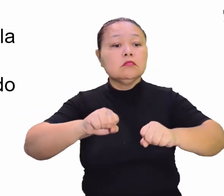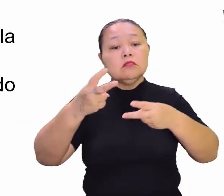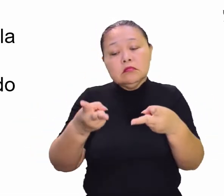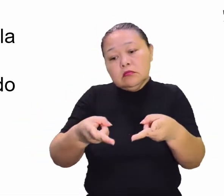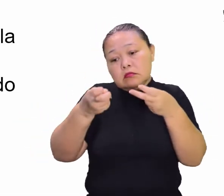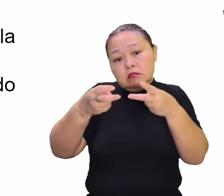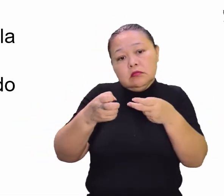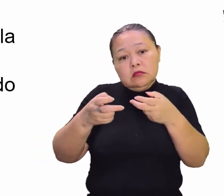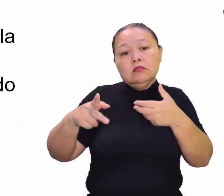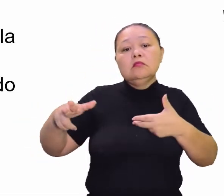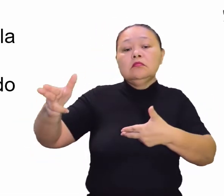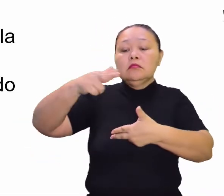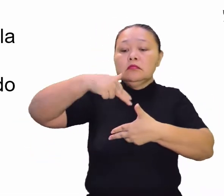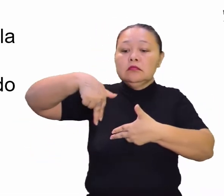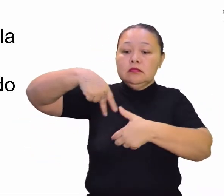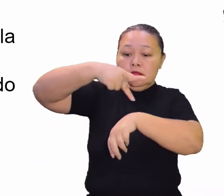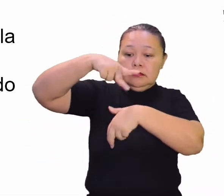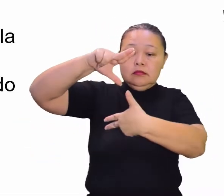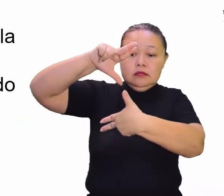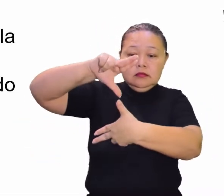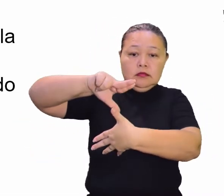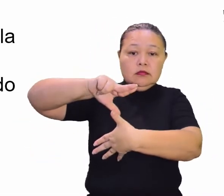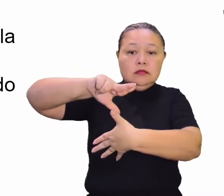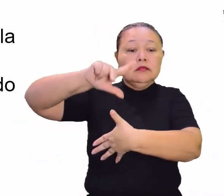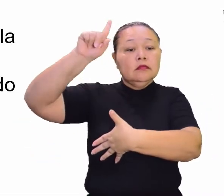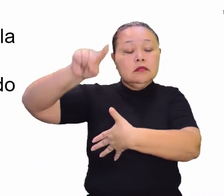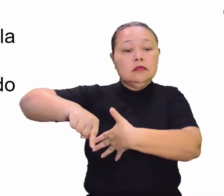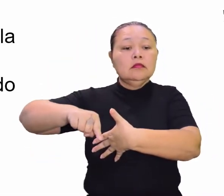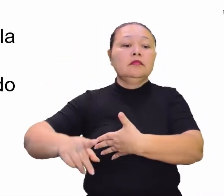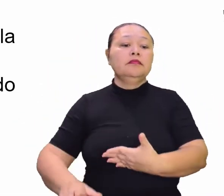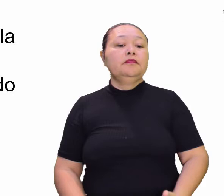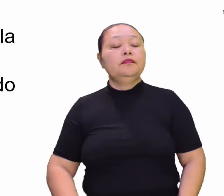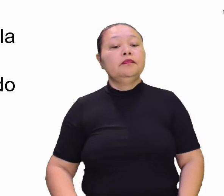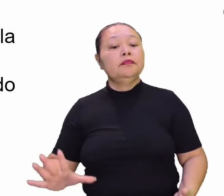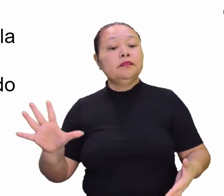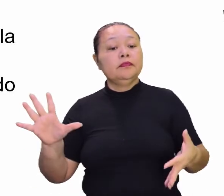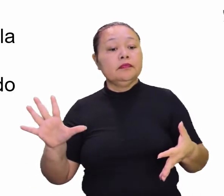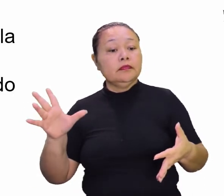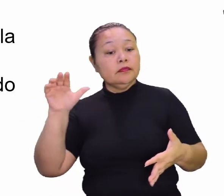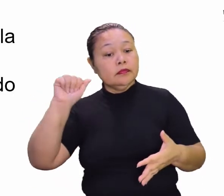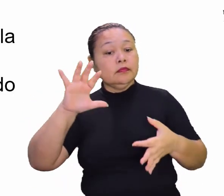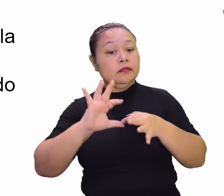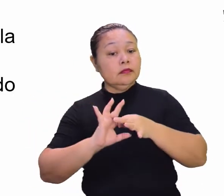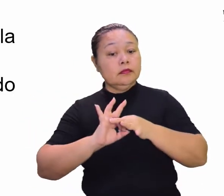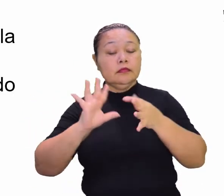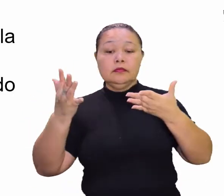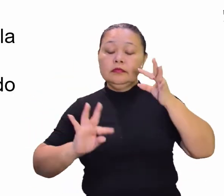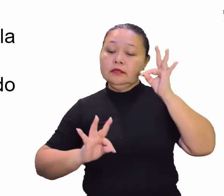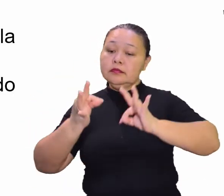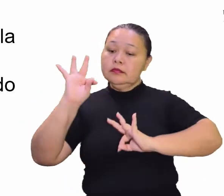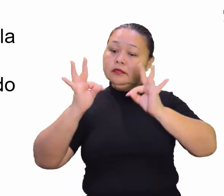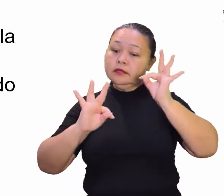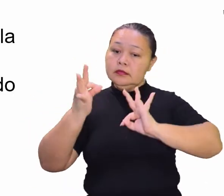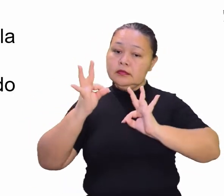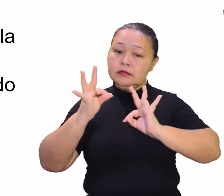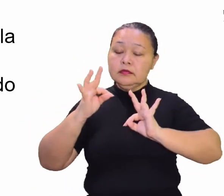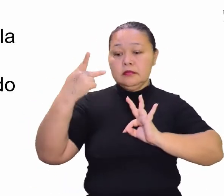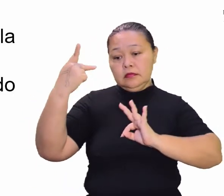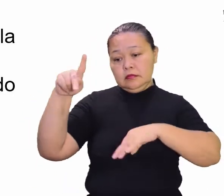colonização de exploração dos países latino-americanos é, alternativa A